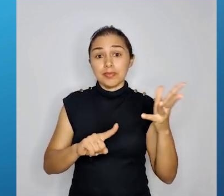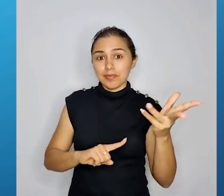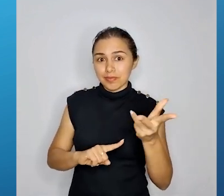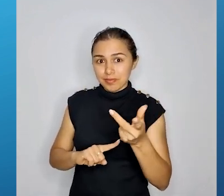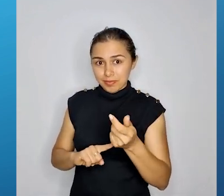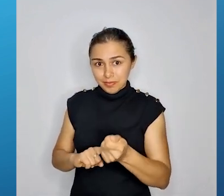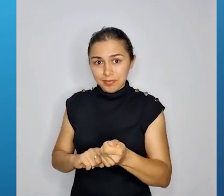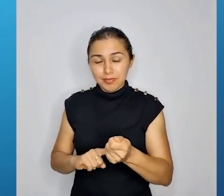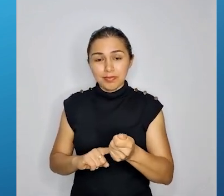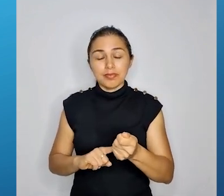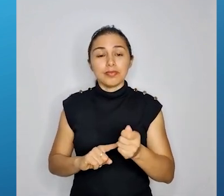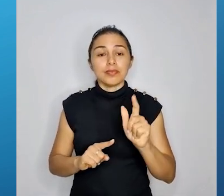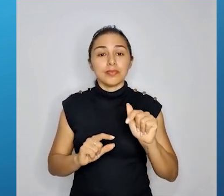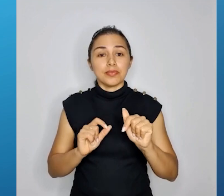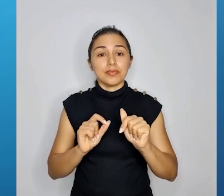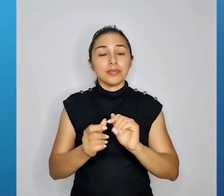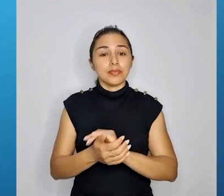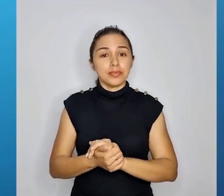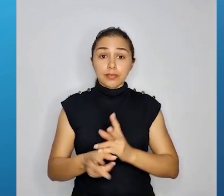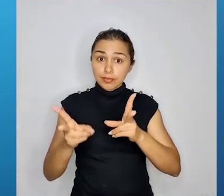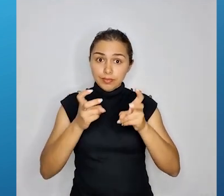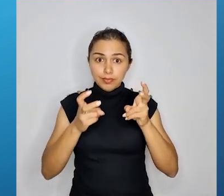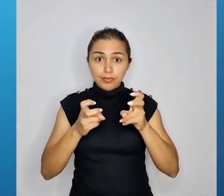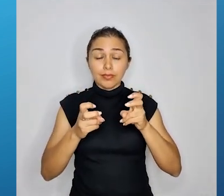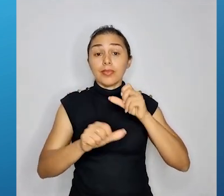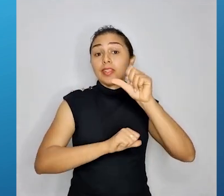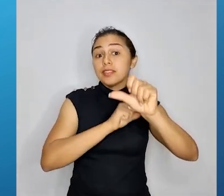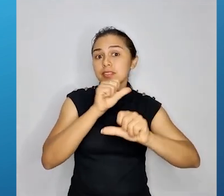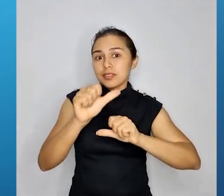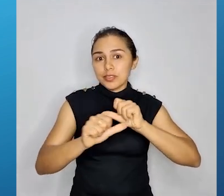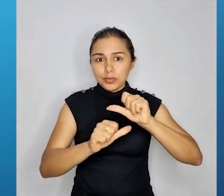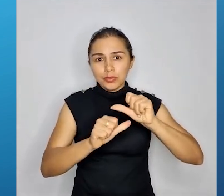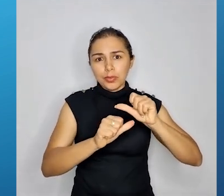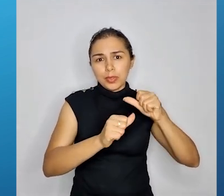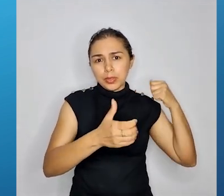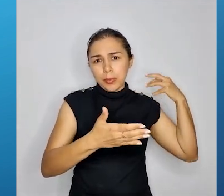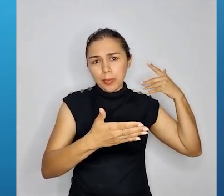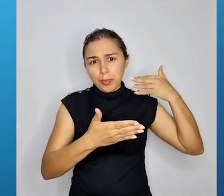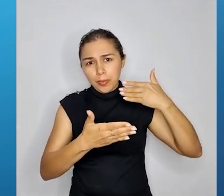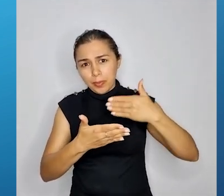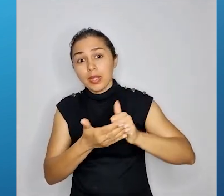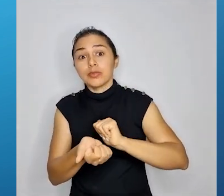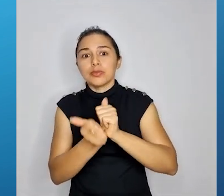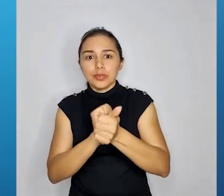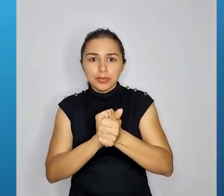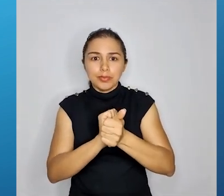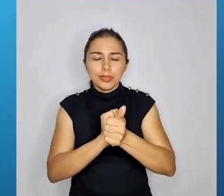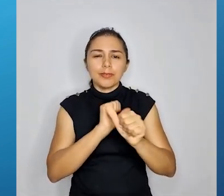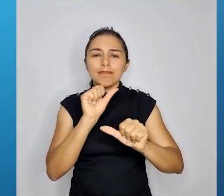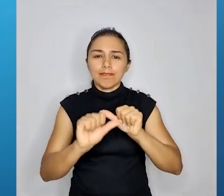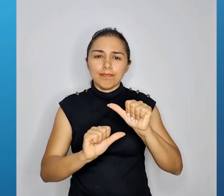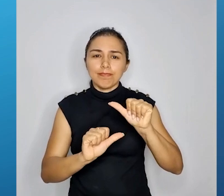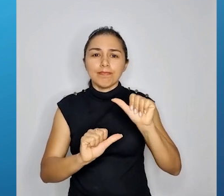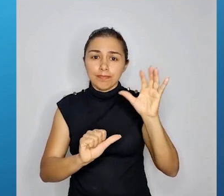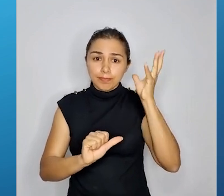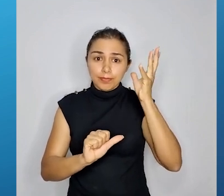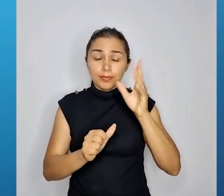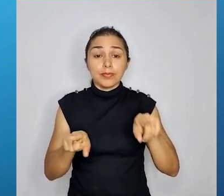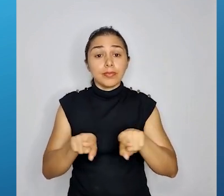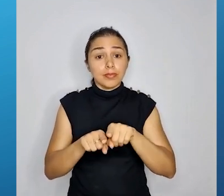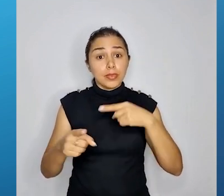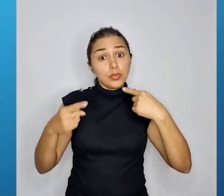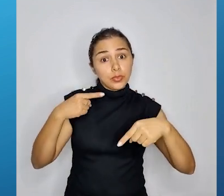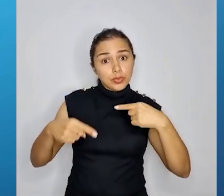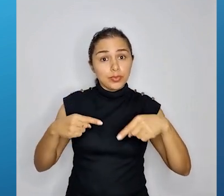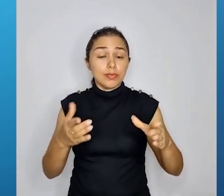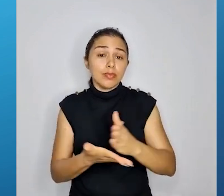habilidade a ser desenvolvida de identificar as transformações históricas no fenômeno esportivo e discutir algumas